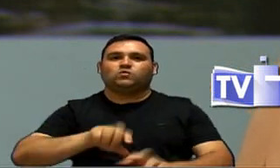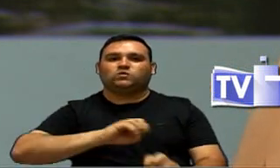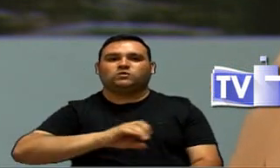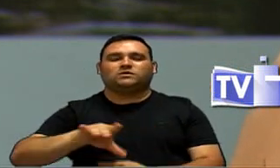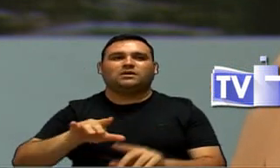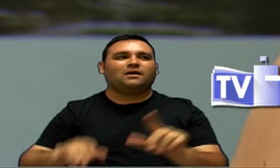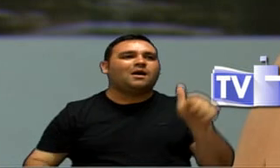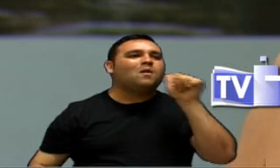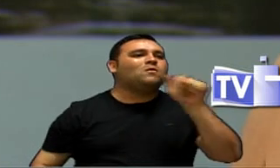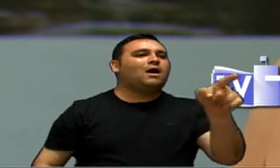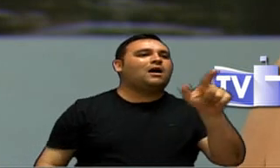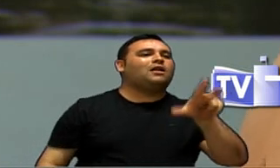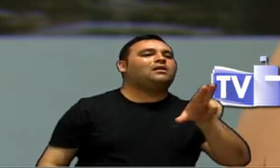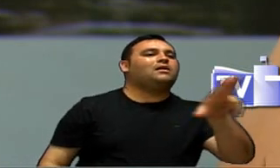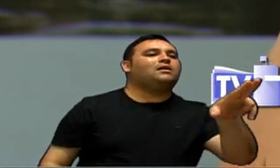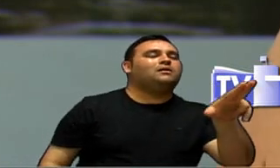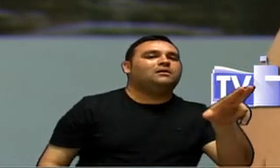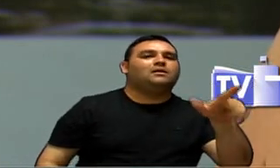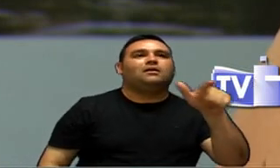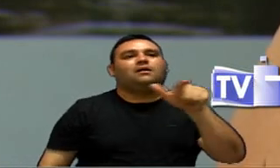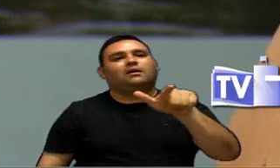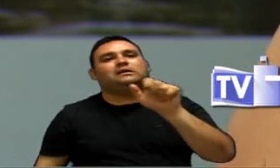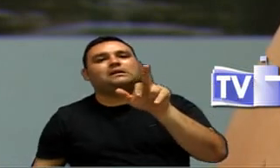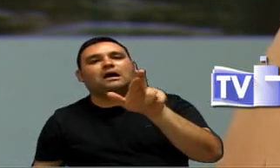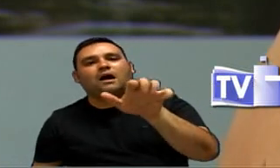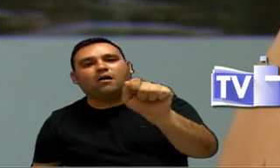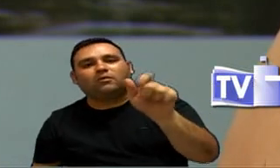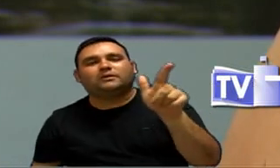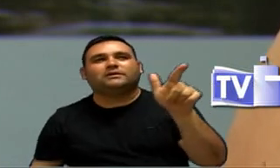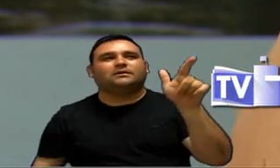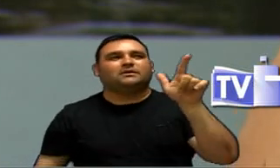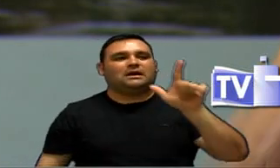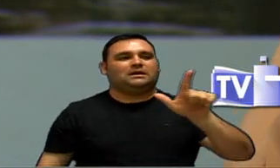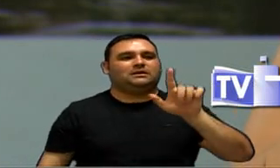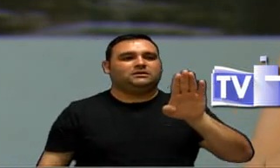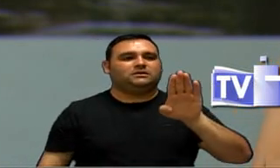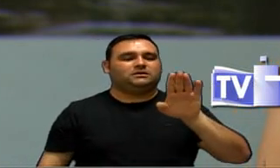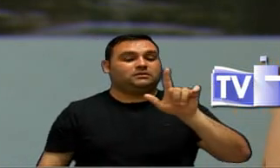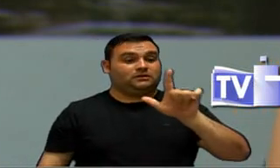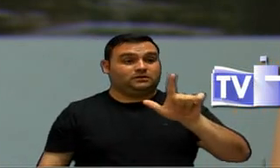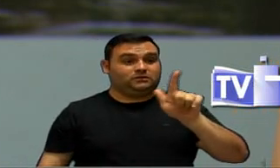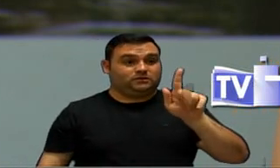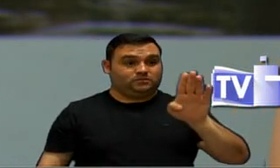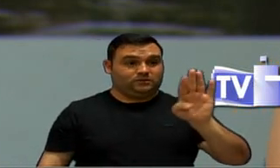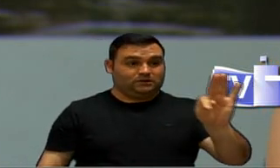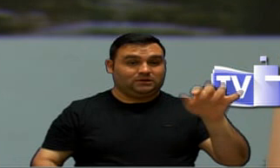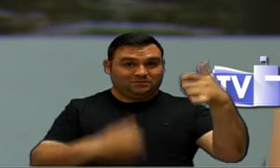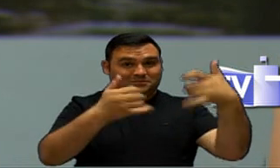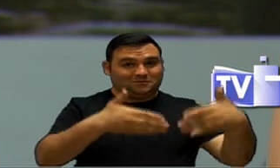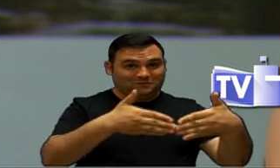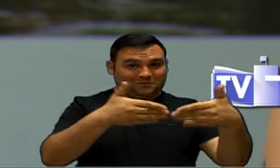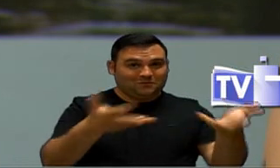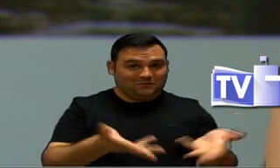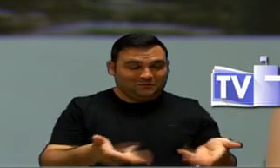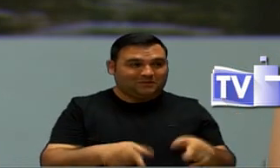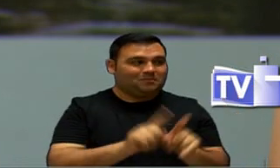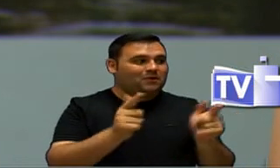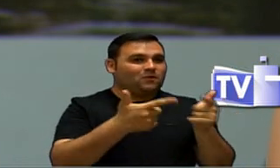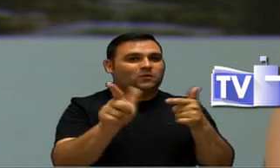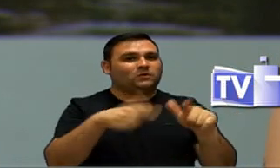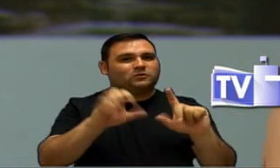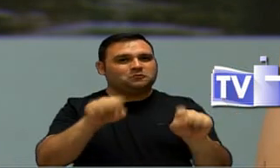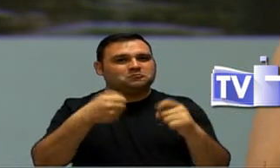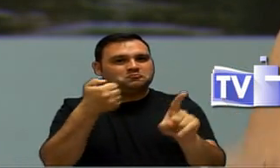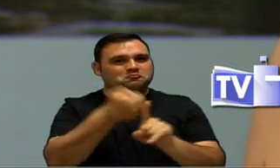Lu, né, aqui a Laura, né, e no movimento LGBT, e aqui vou pedir licença para falar das mulheres hoje, mas tem outras pessoas